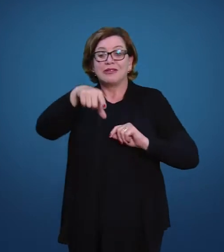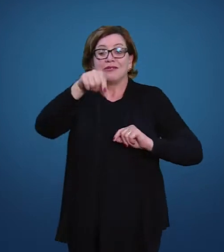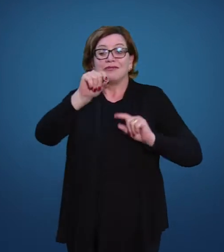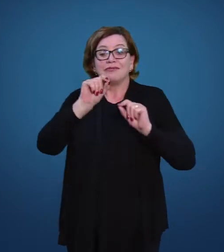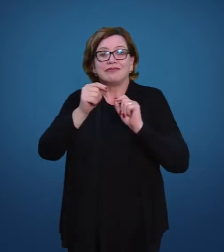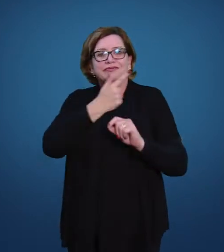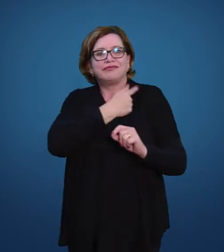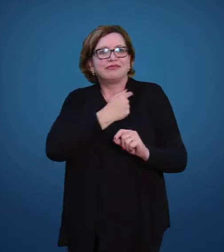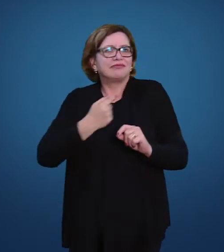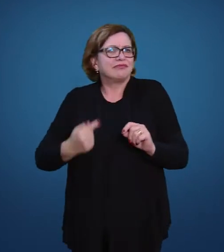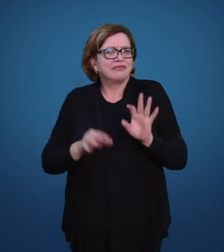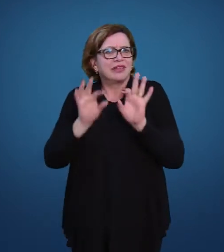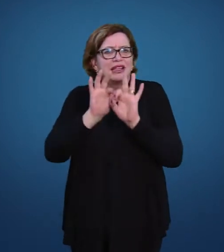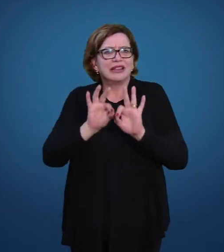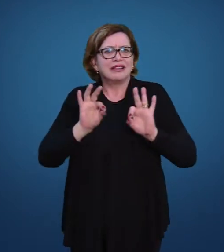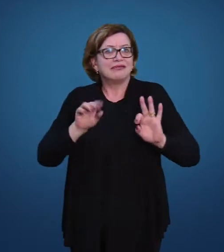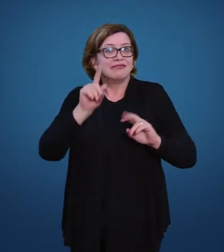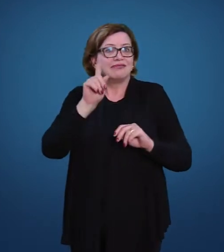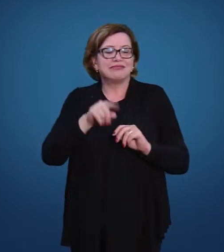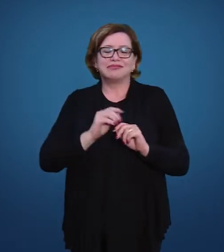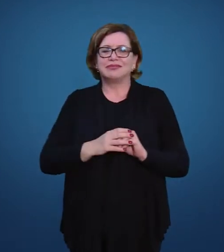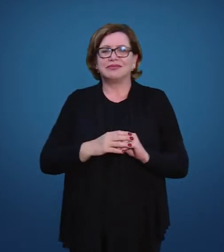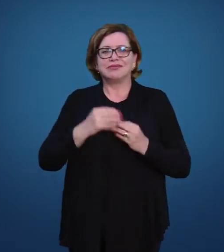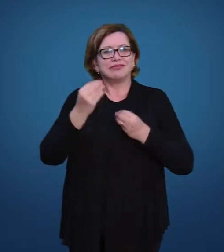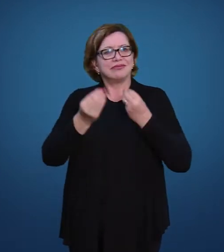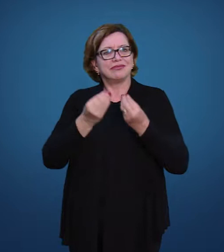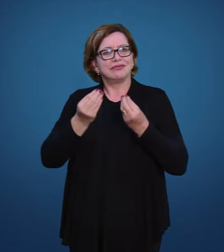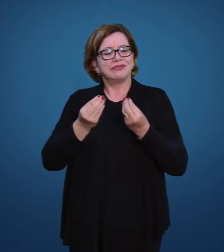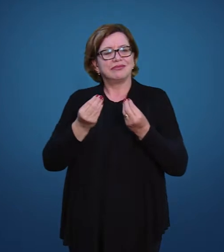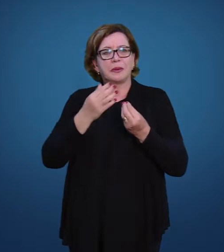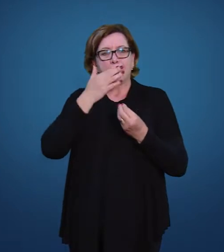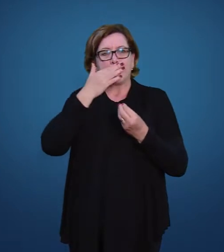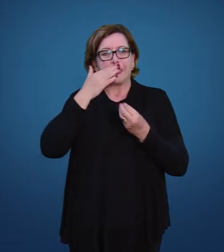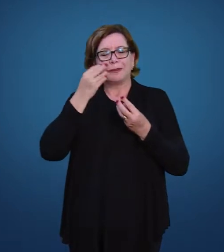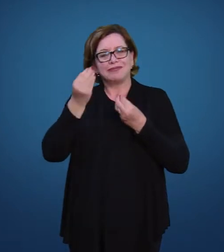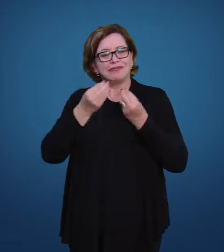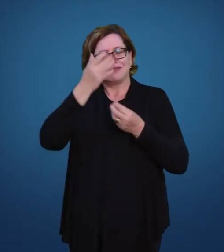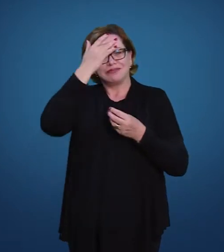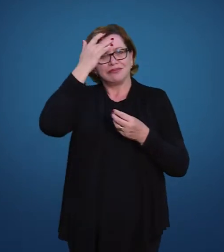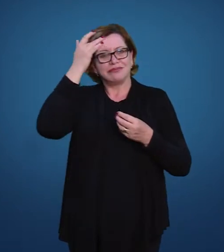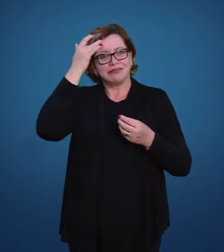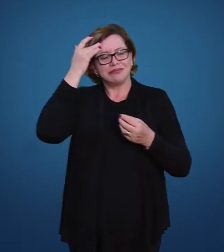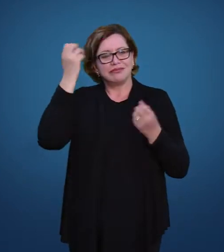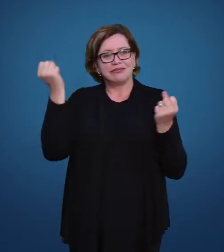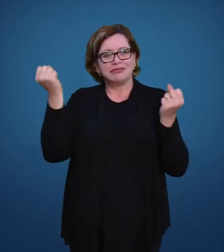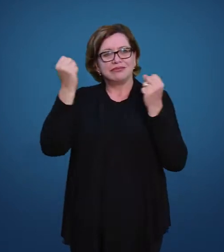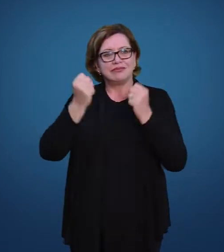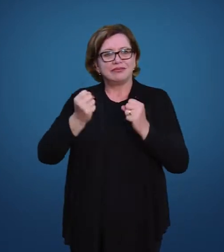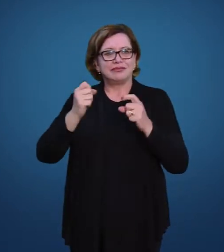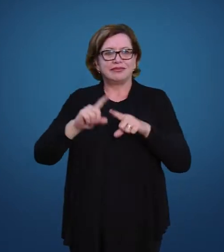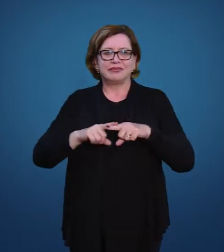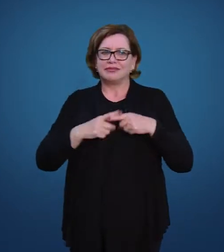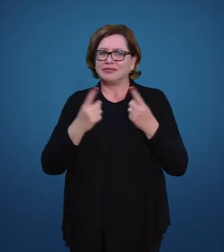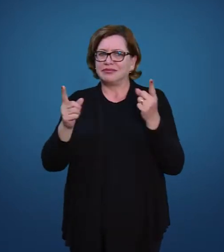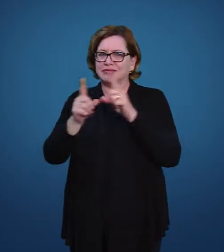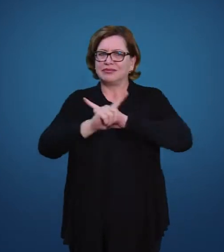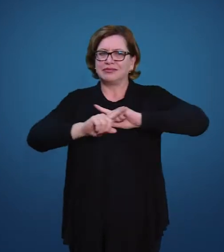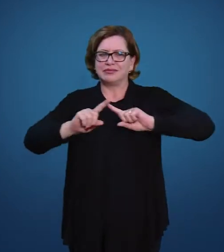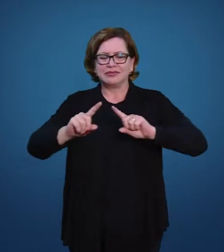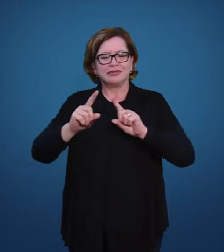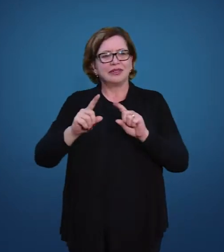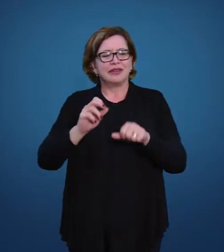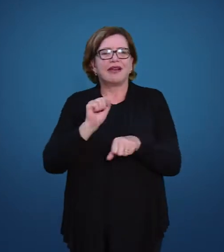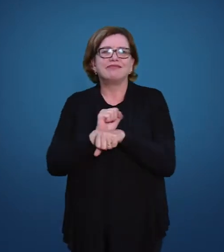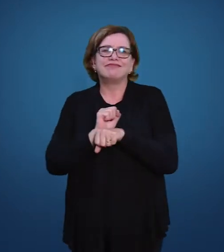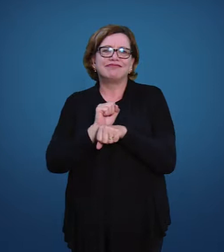vez é simplesmente uma opção, de acordo com as possibilidades de cada um. Mas não esperando que alguém